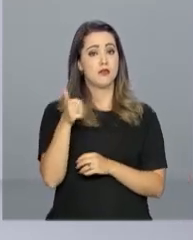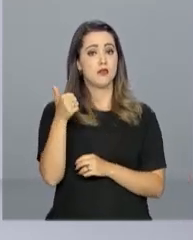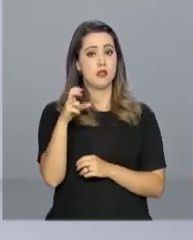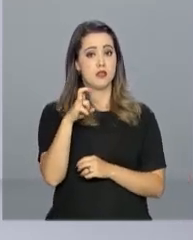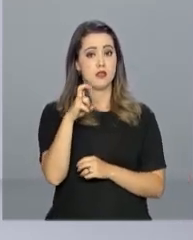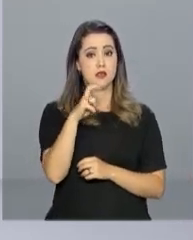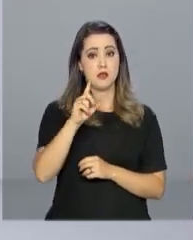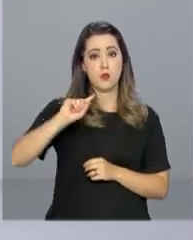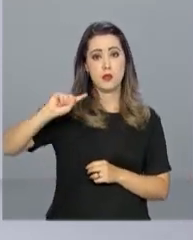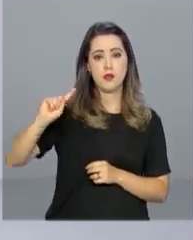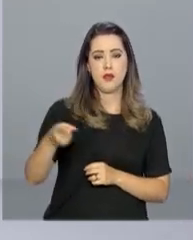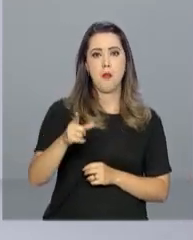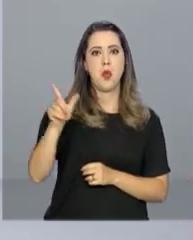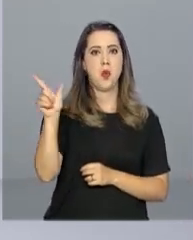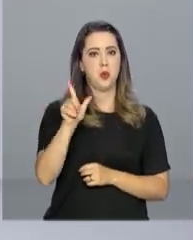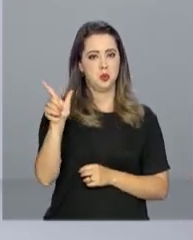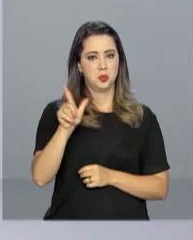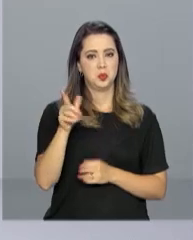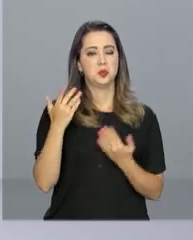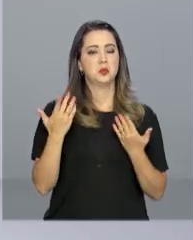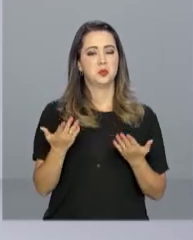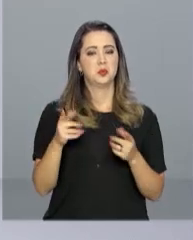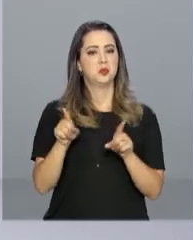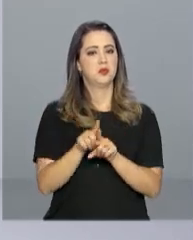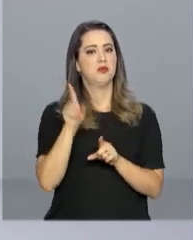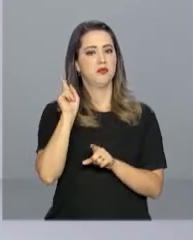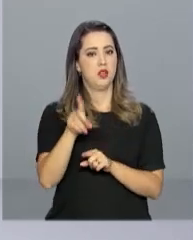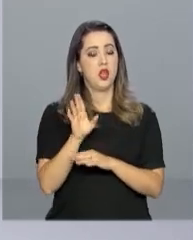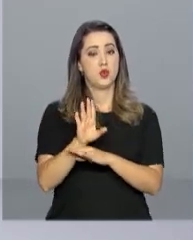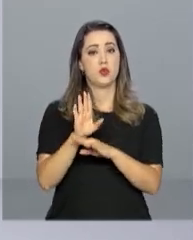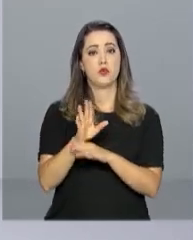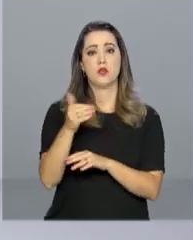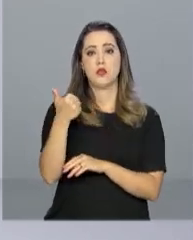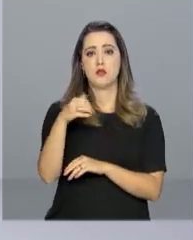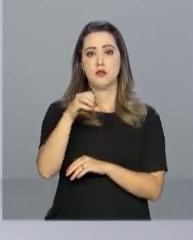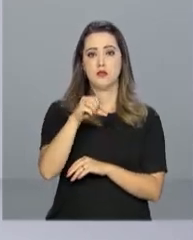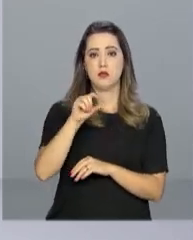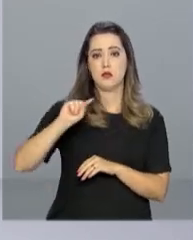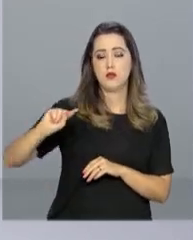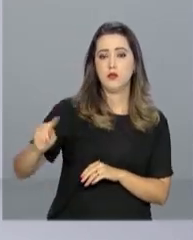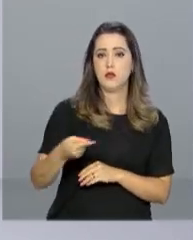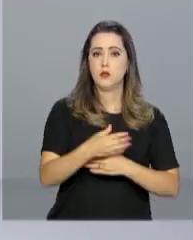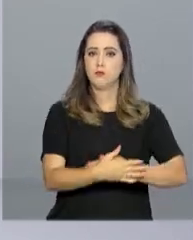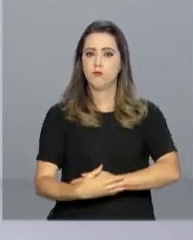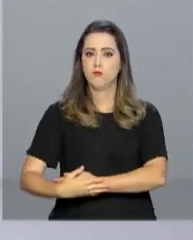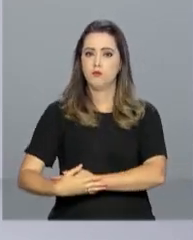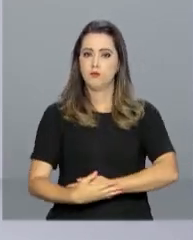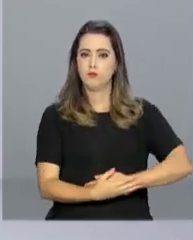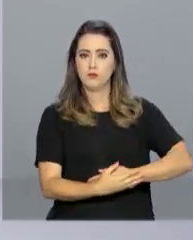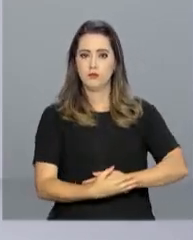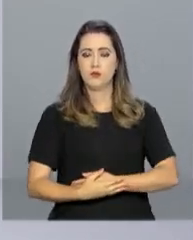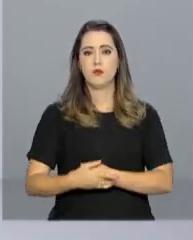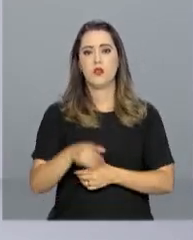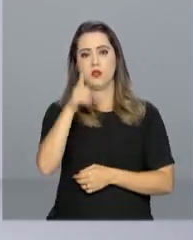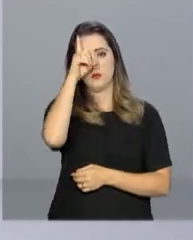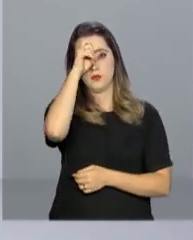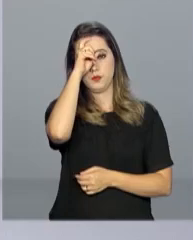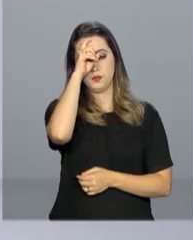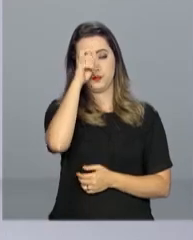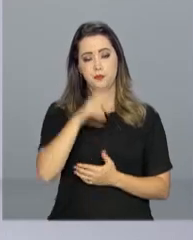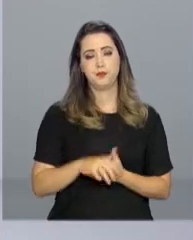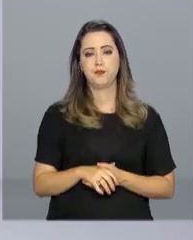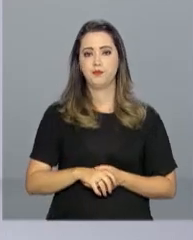155 mil litros, que beneficiaram 198 mil recém-nascidos de baixo peso internados em